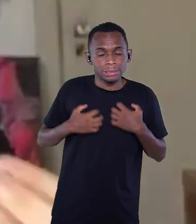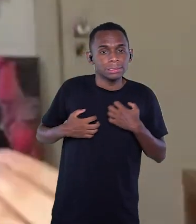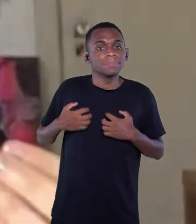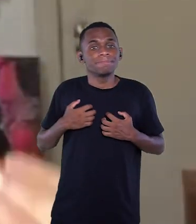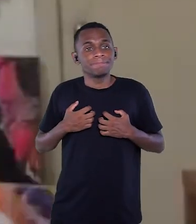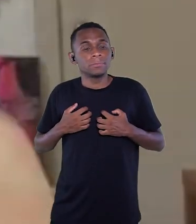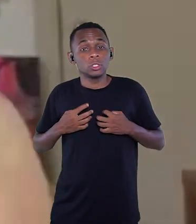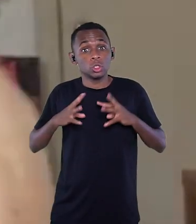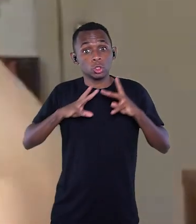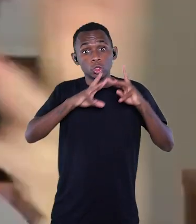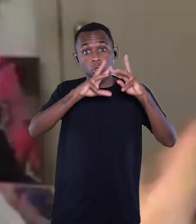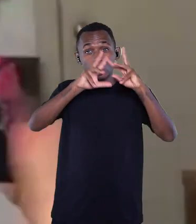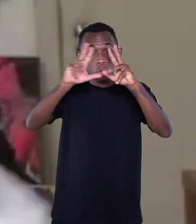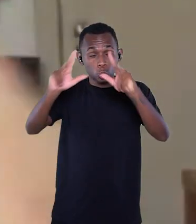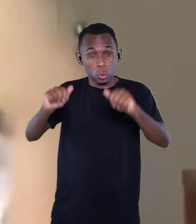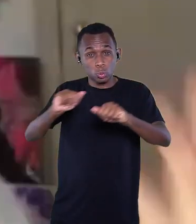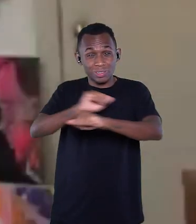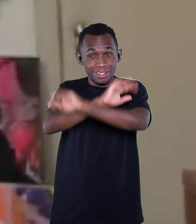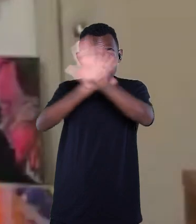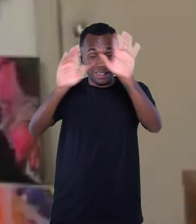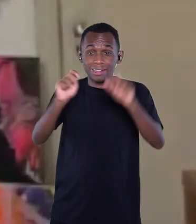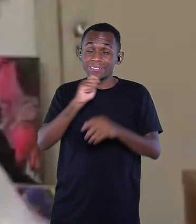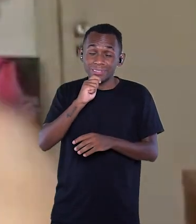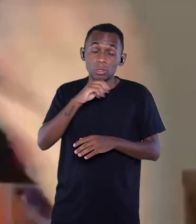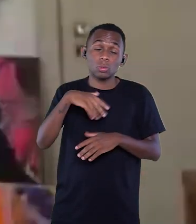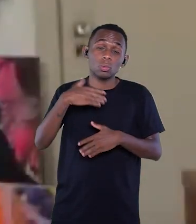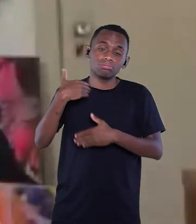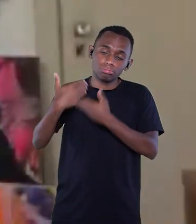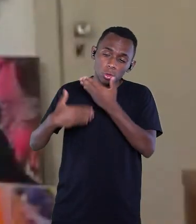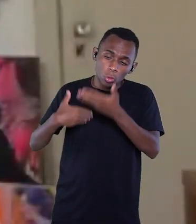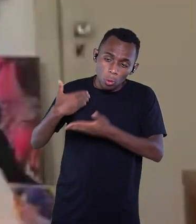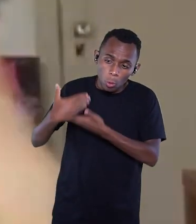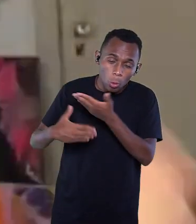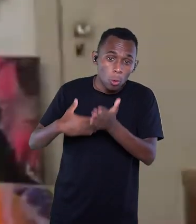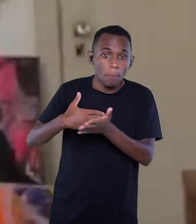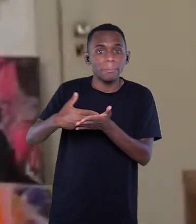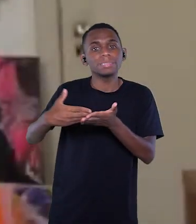tão... Assim, a gente estava com a coisa começando a florescer, vem